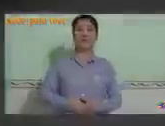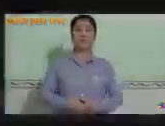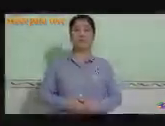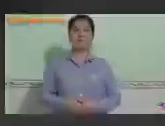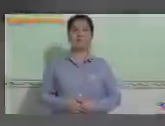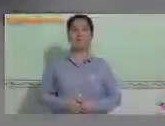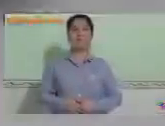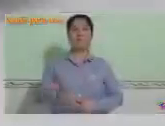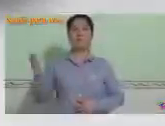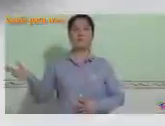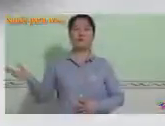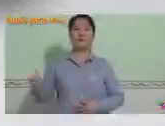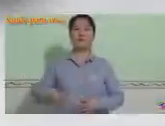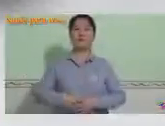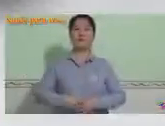do braço.